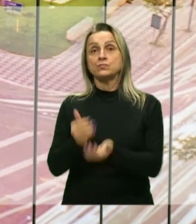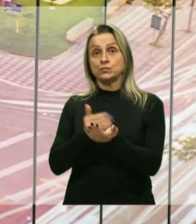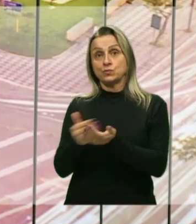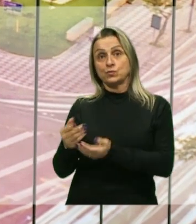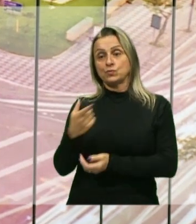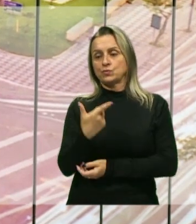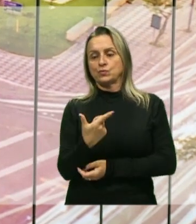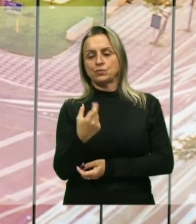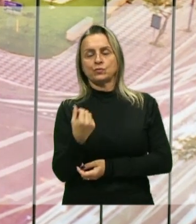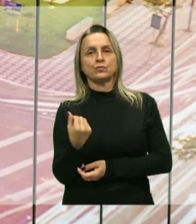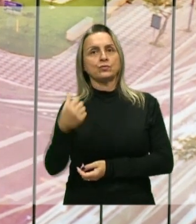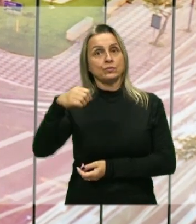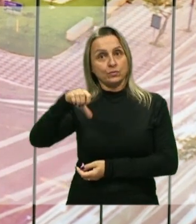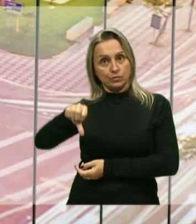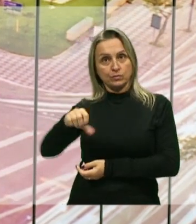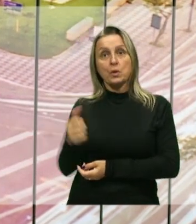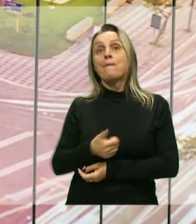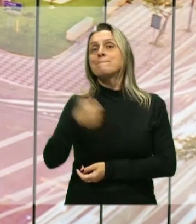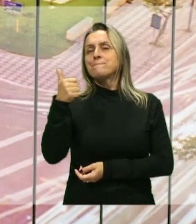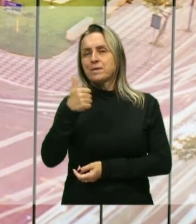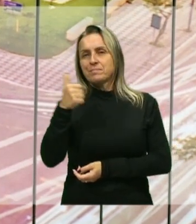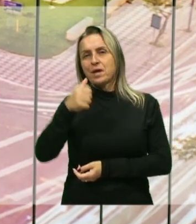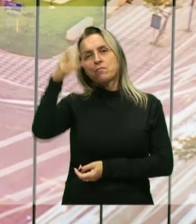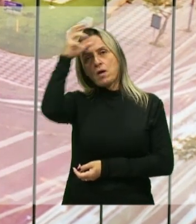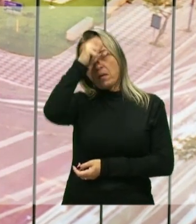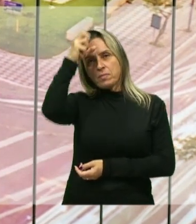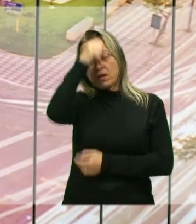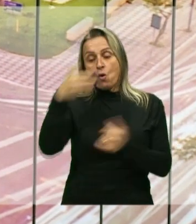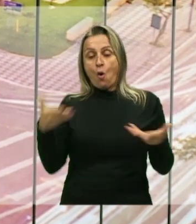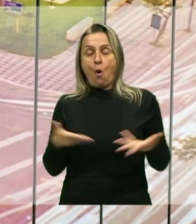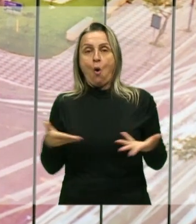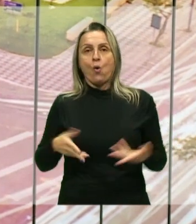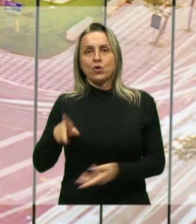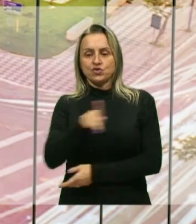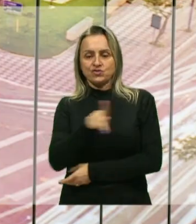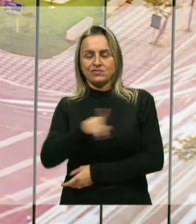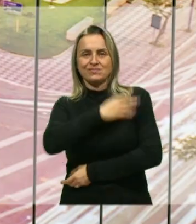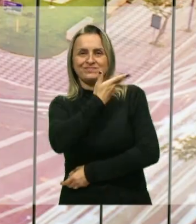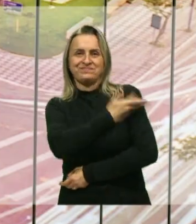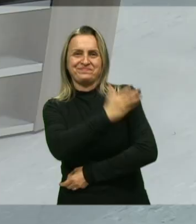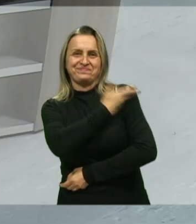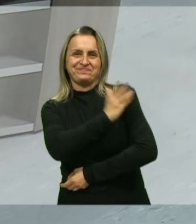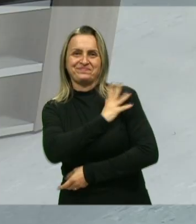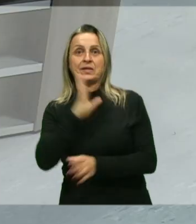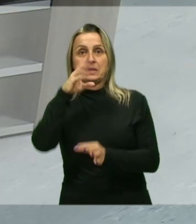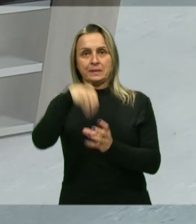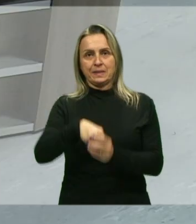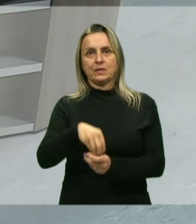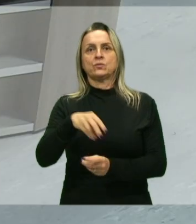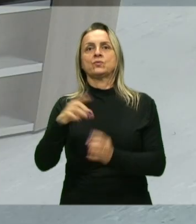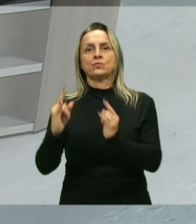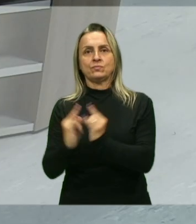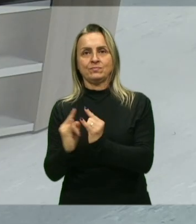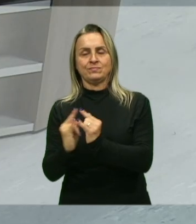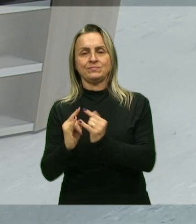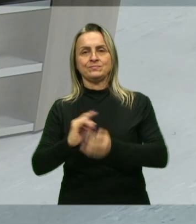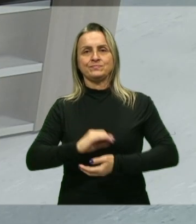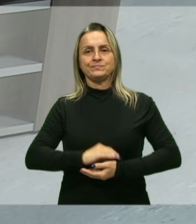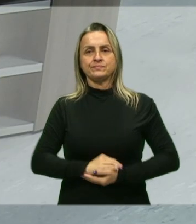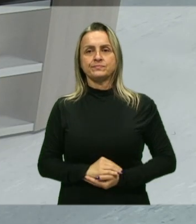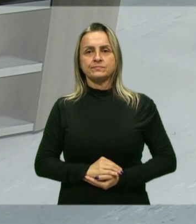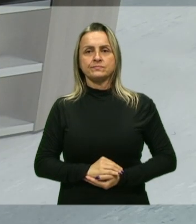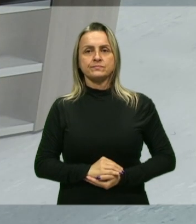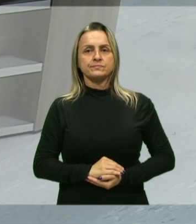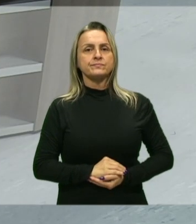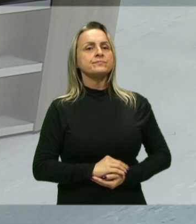2019, né? Primeiro como aprendiz, cadete e hoje como treinadora e instrutora na Helen Keller. E a Helen